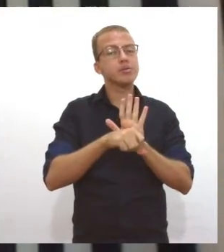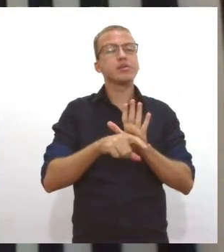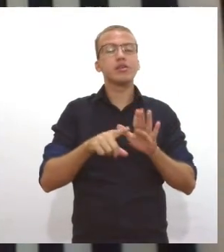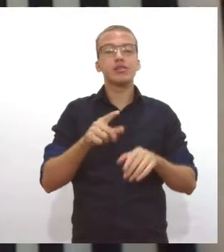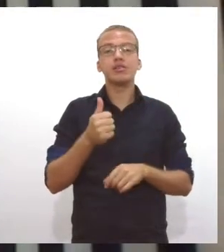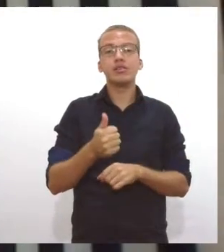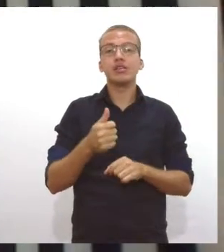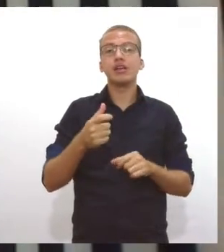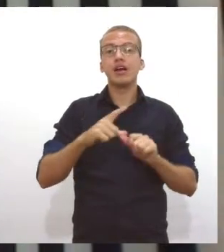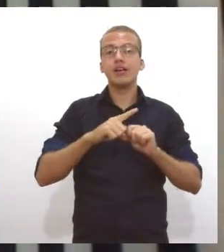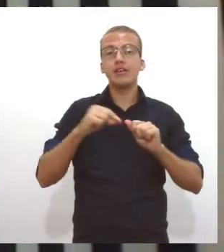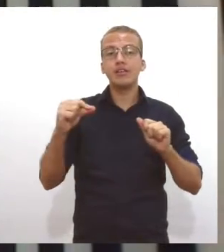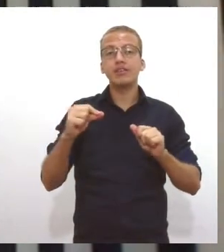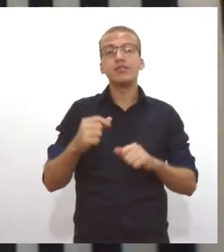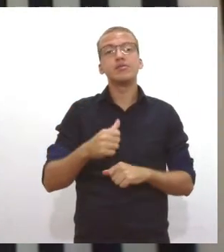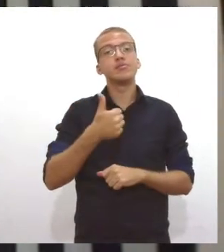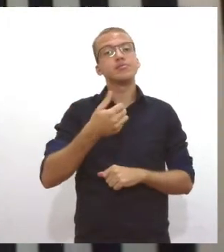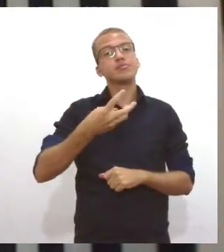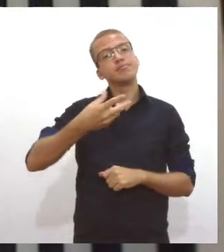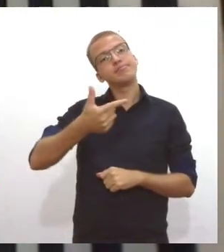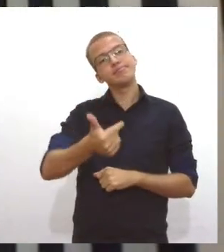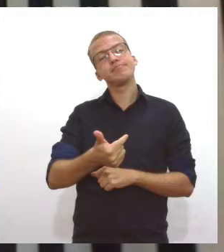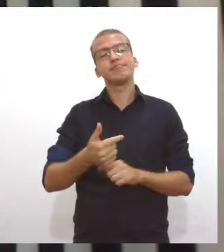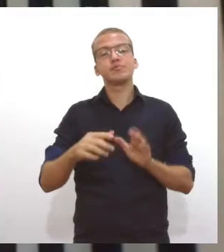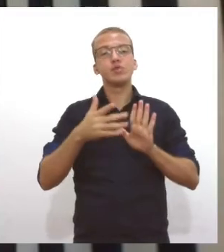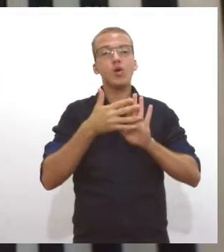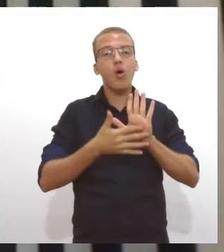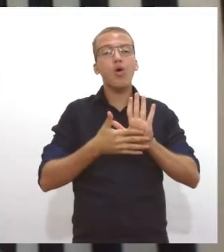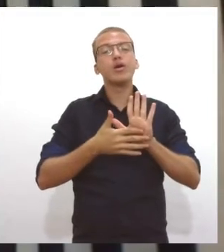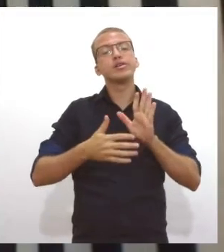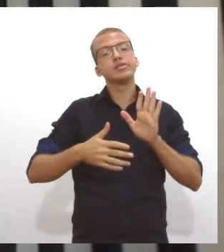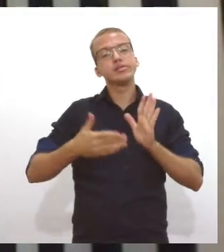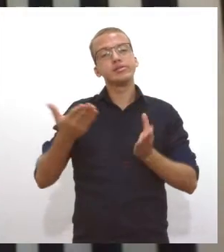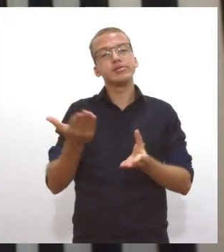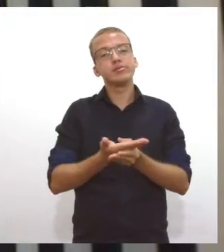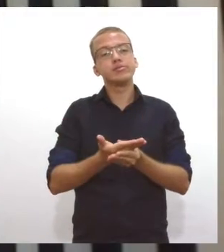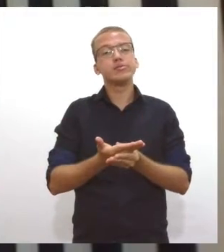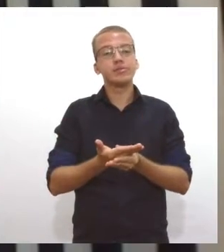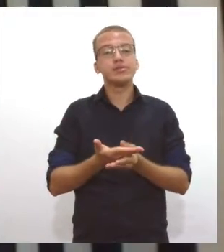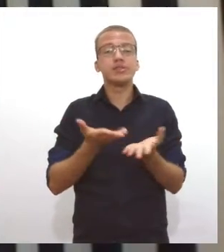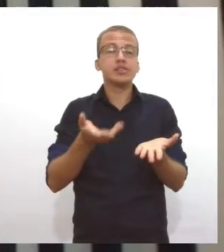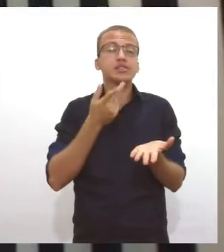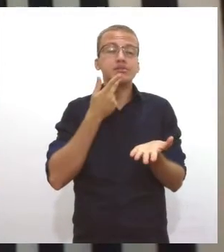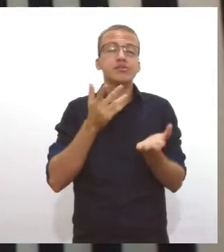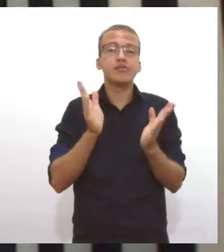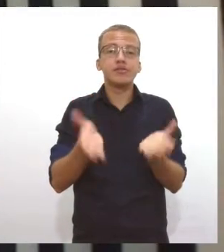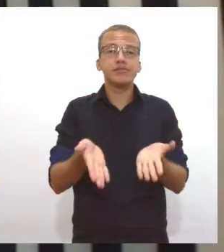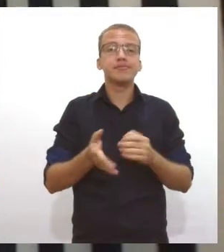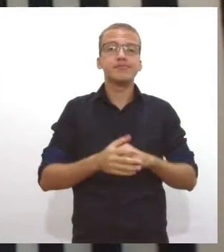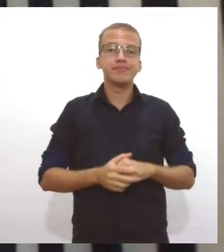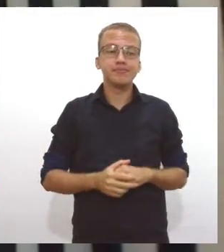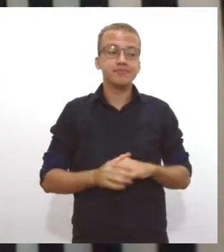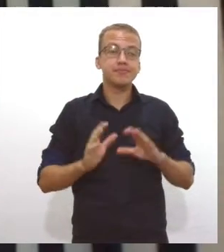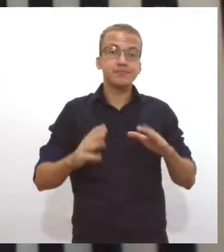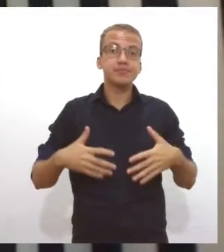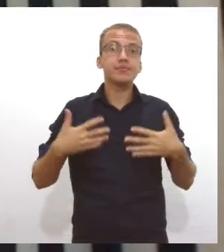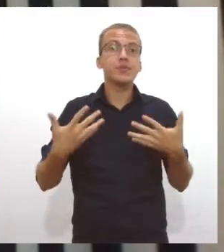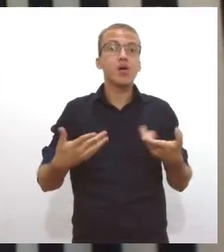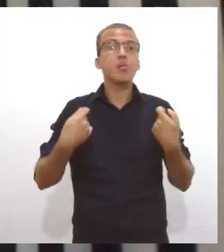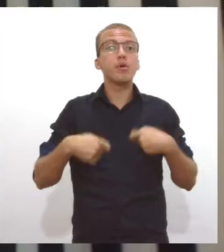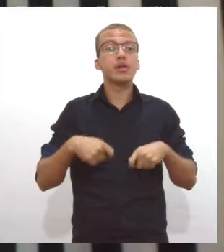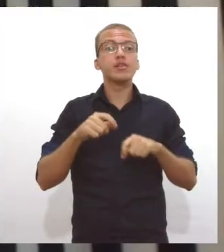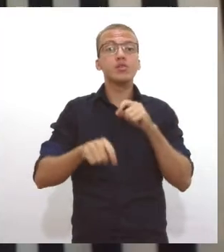132 do Código de Processo então ele mesmo já está alertando então isso requer com